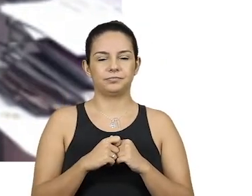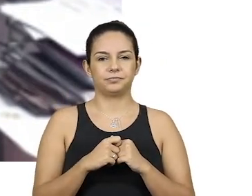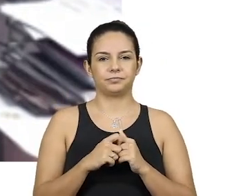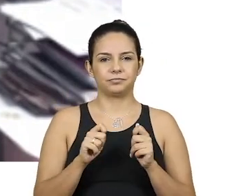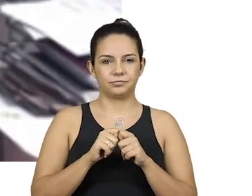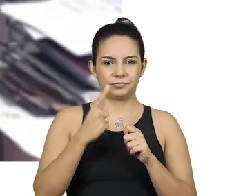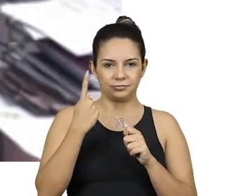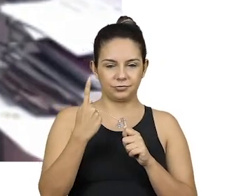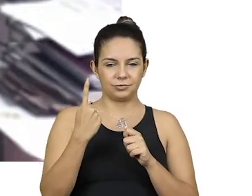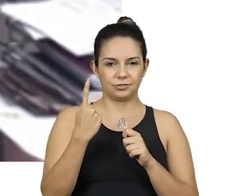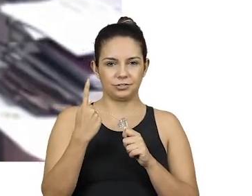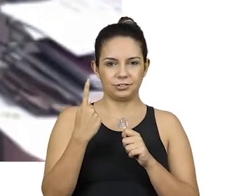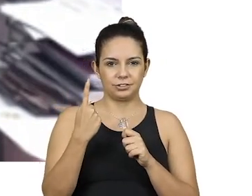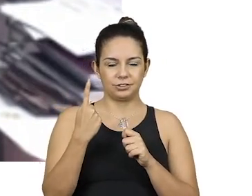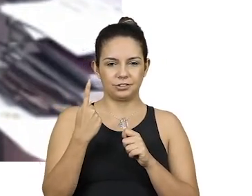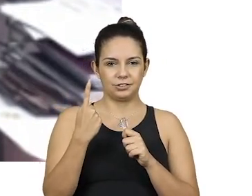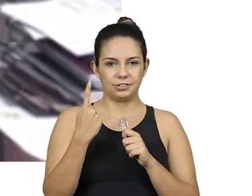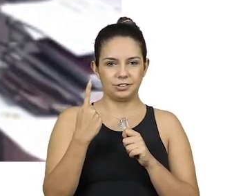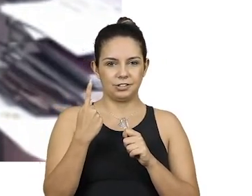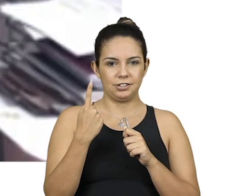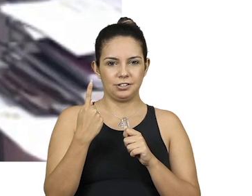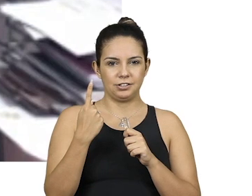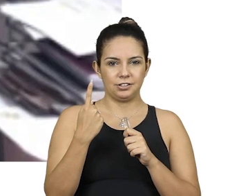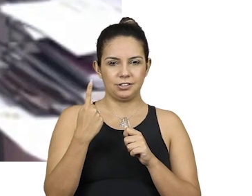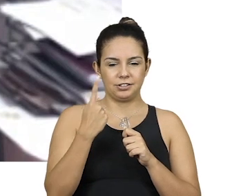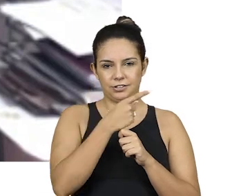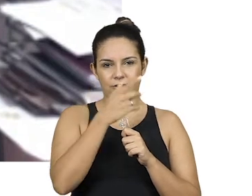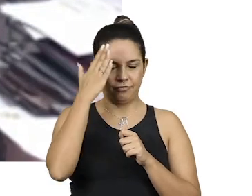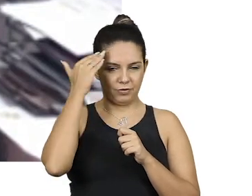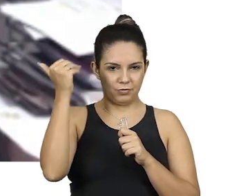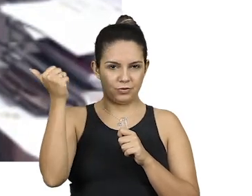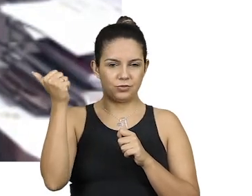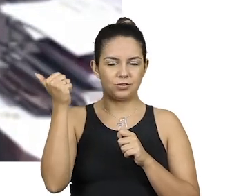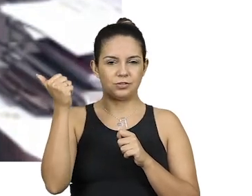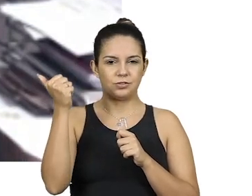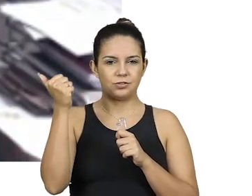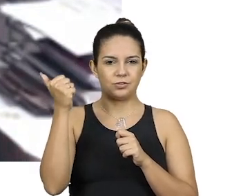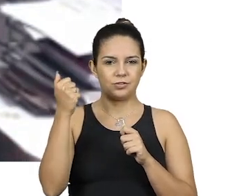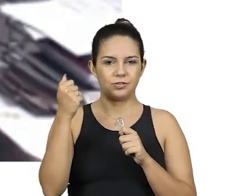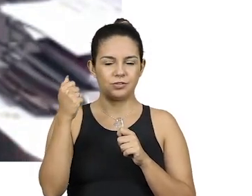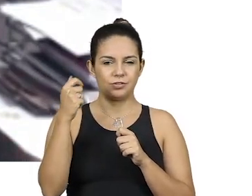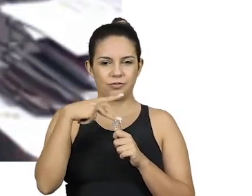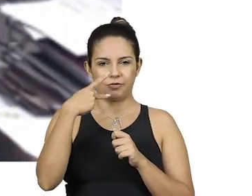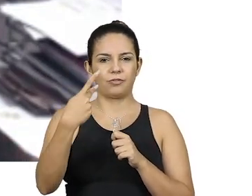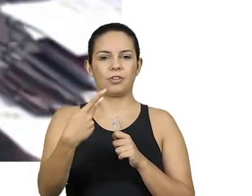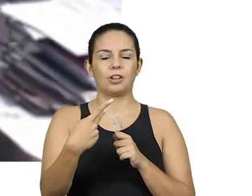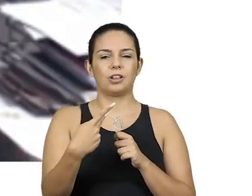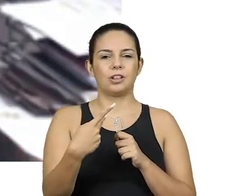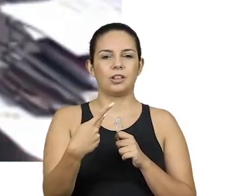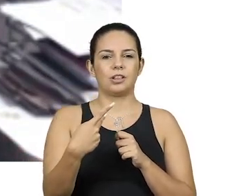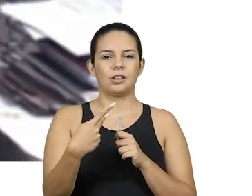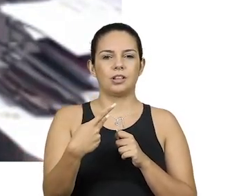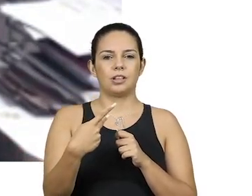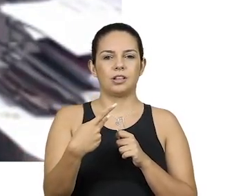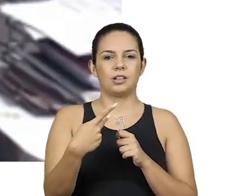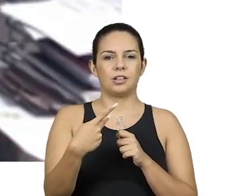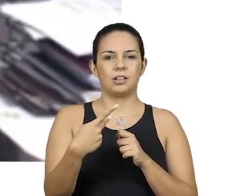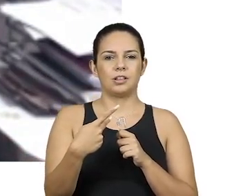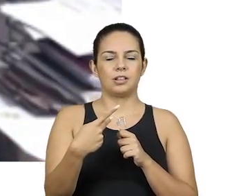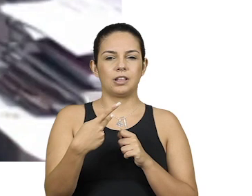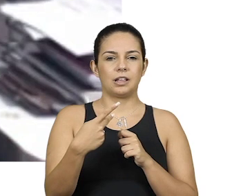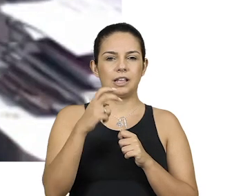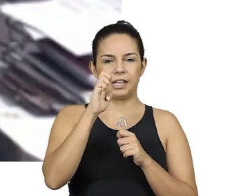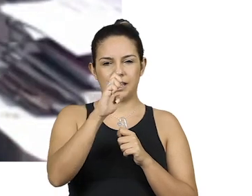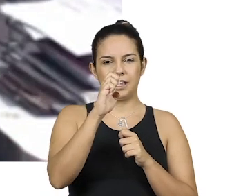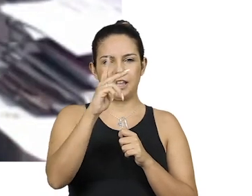fez um paper sobre ela, que é famoso, é um paper em que fala da epifania em